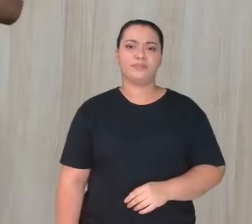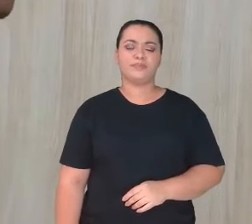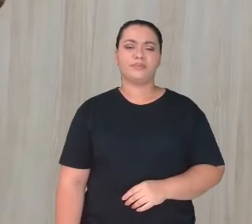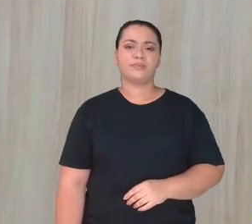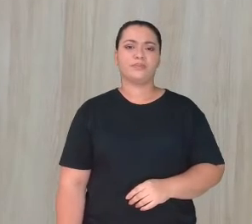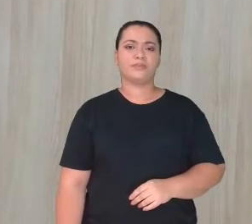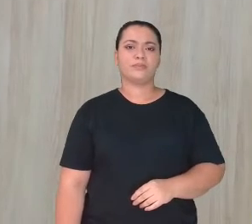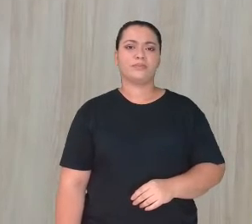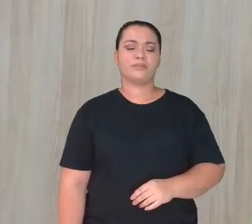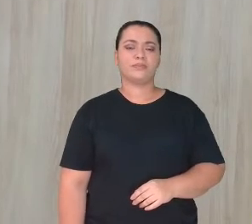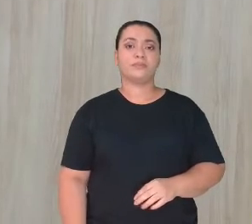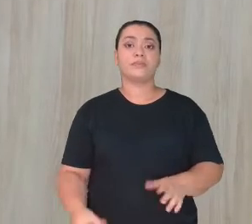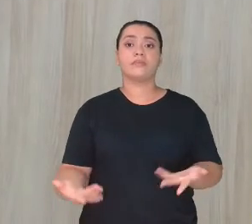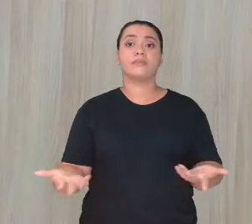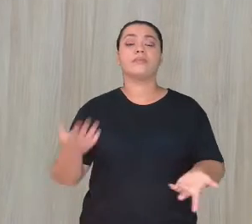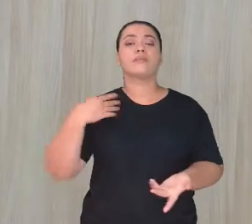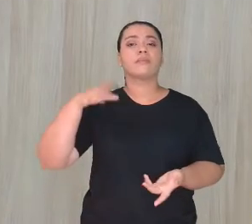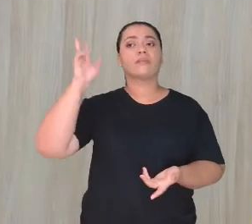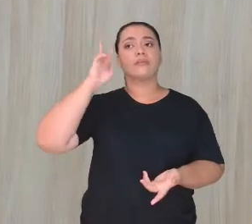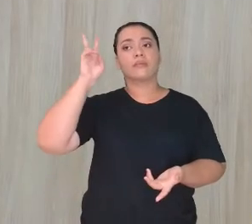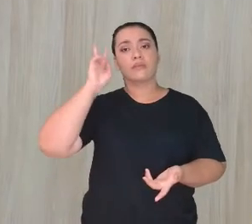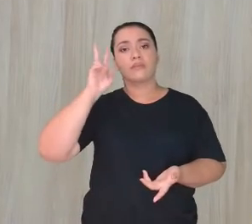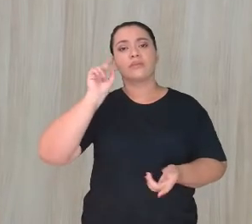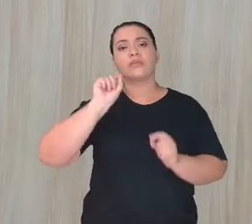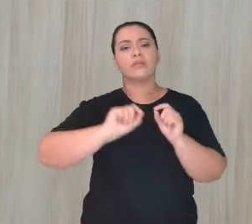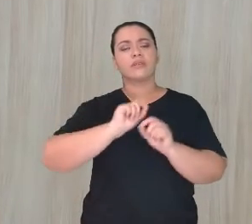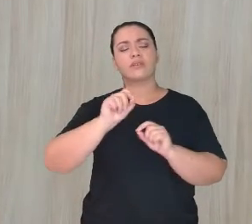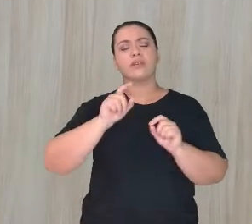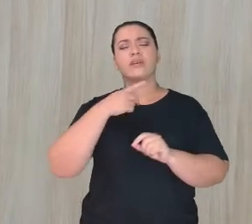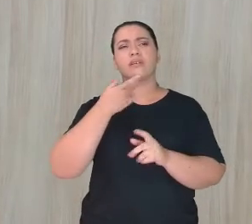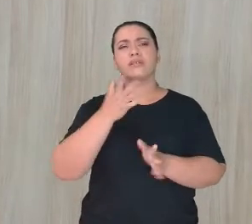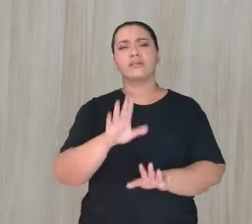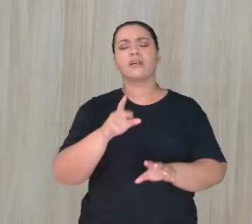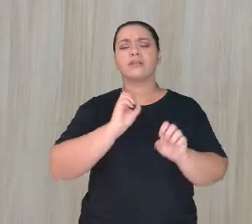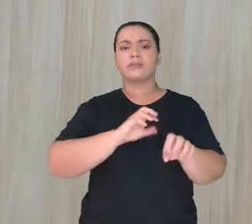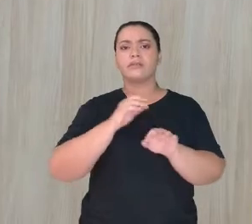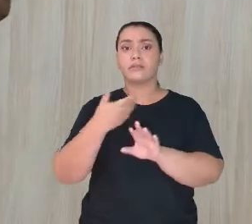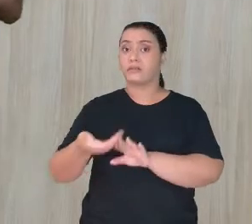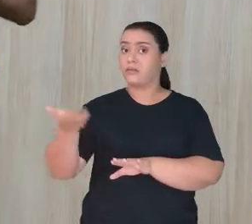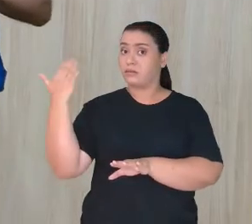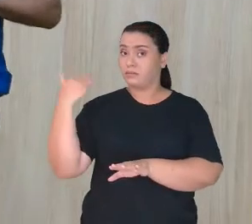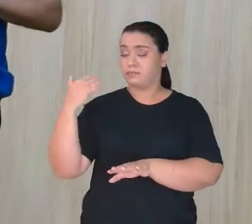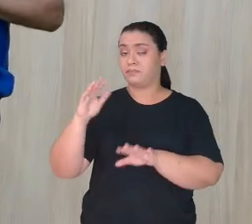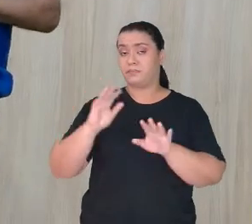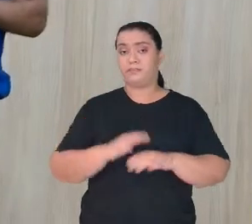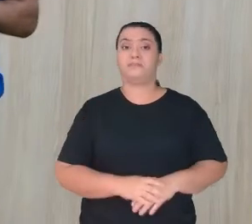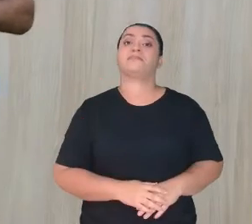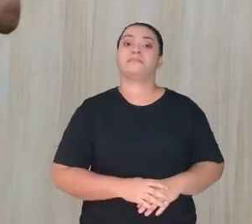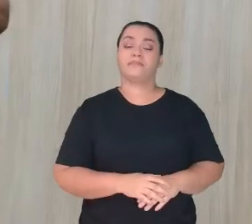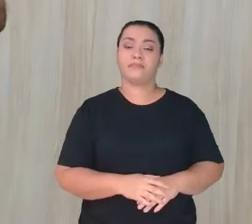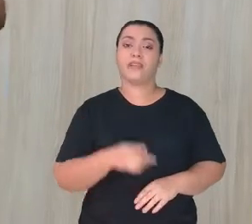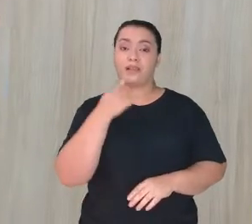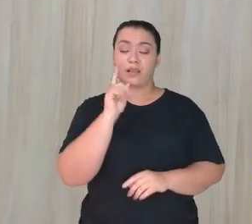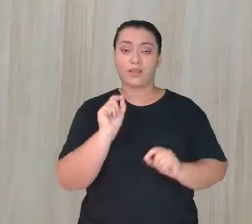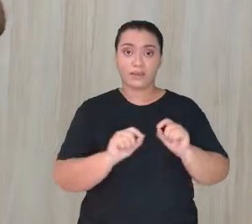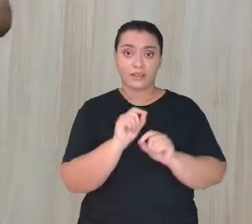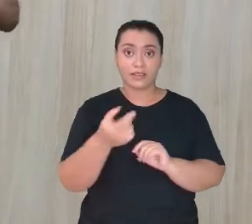vai lembrar um pouquinho o que a gente falou na aula passada. Na aula passada,